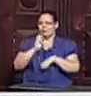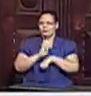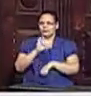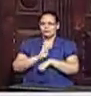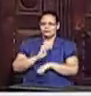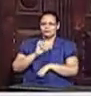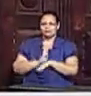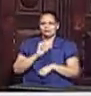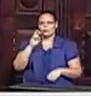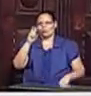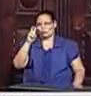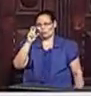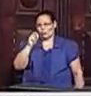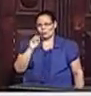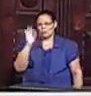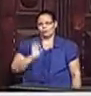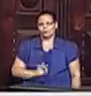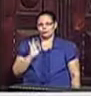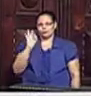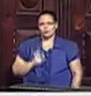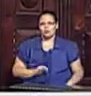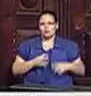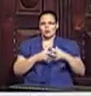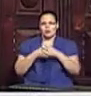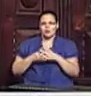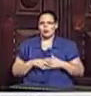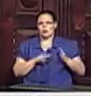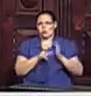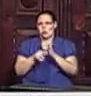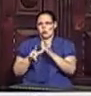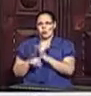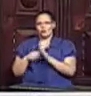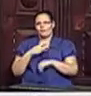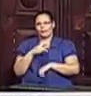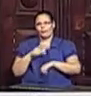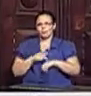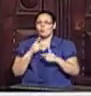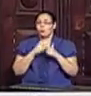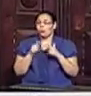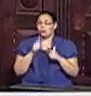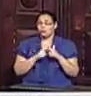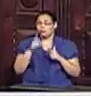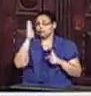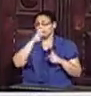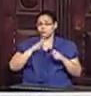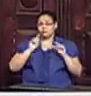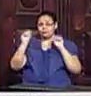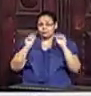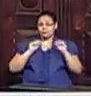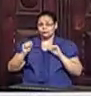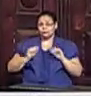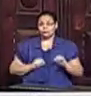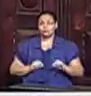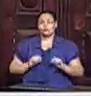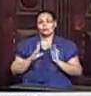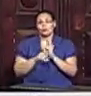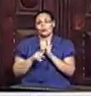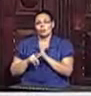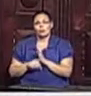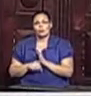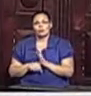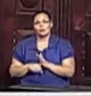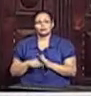concentra 50% do roubo de carga de um país, isso passa a ser um problema nacional, porque esse roubo se dá em grande parte